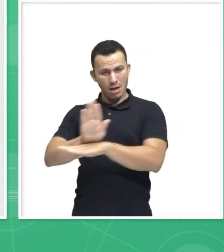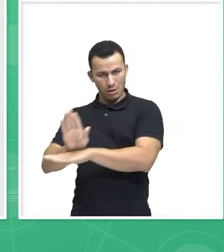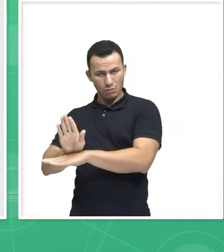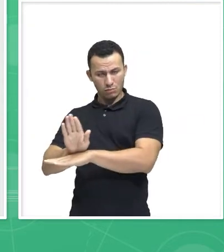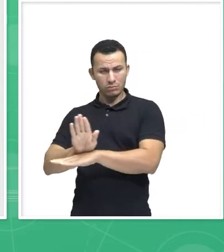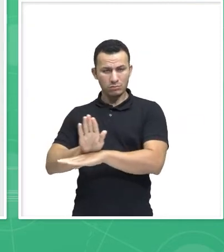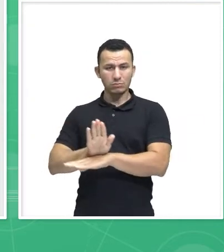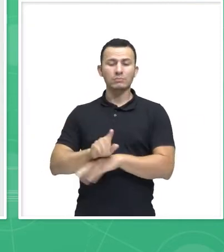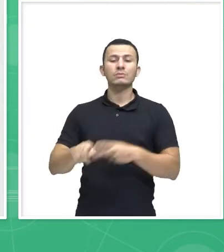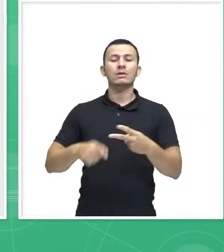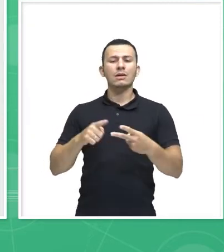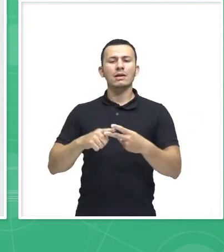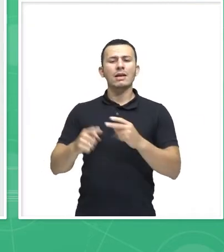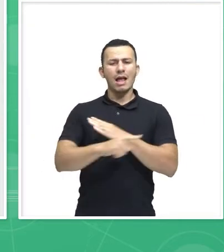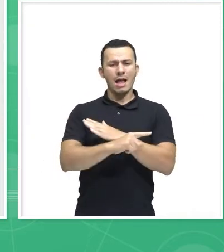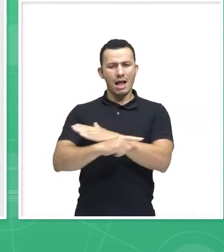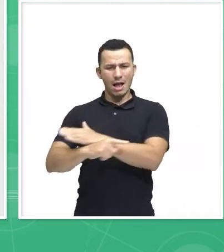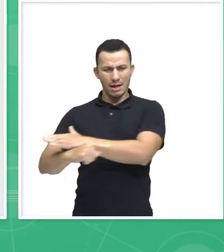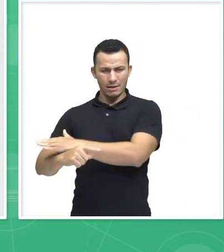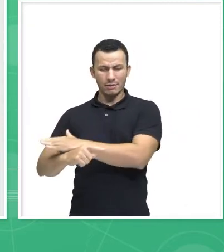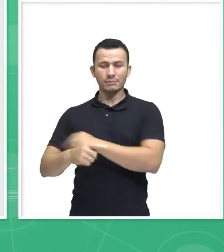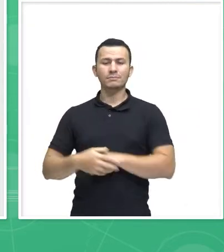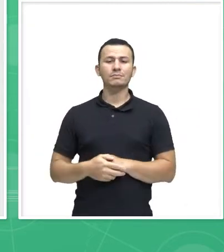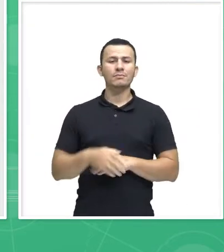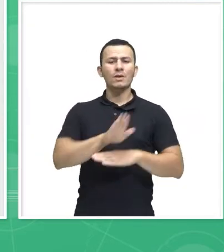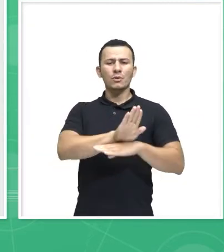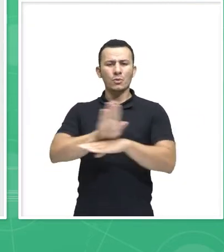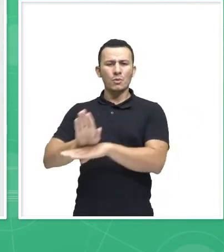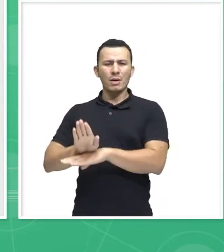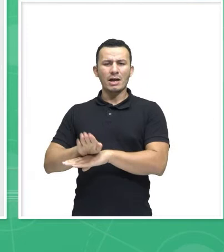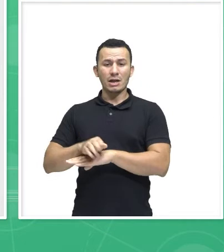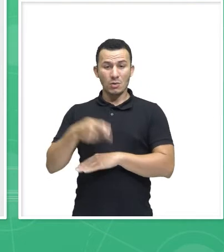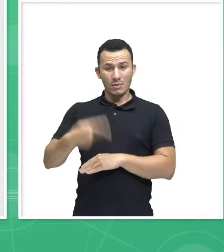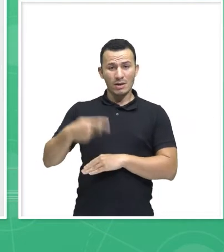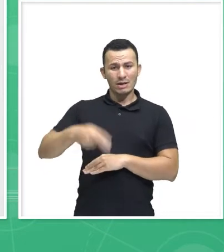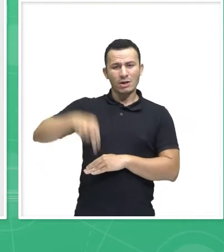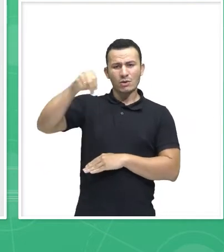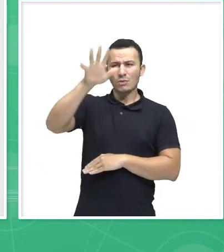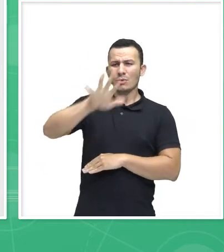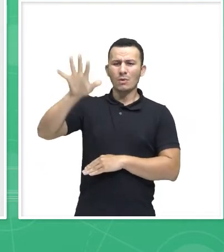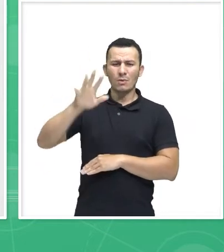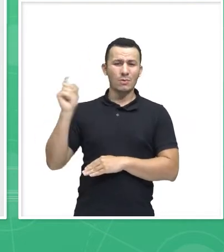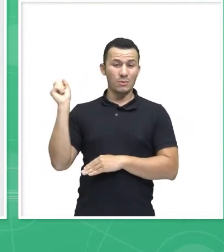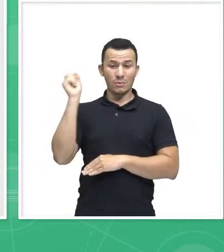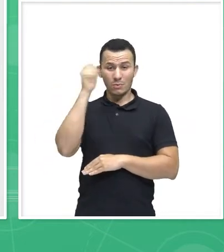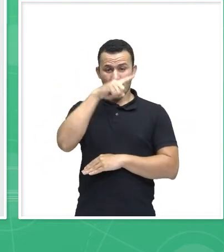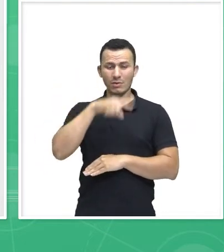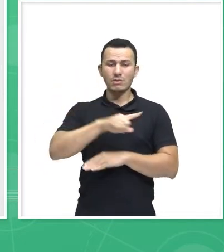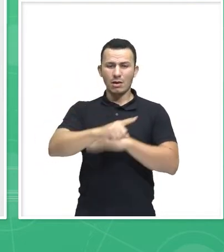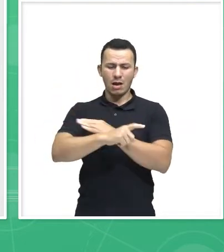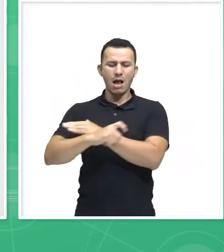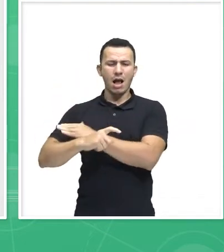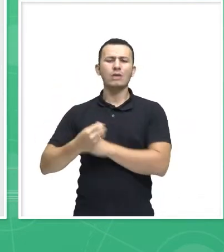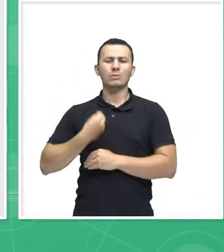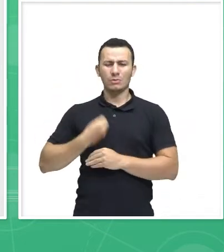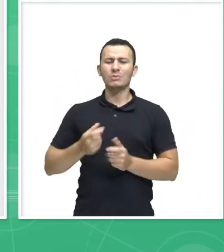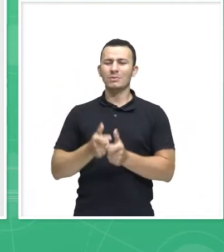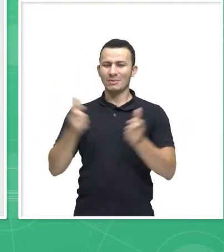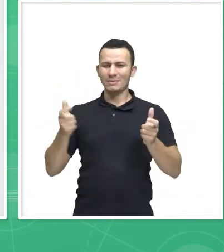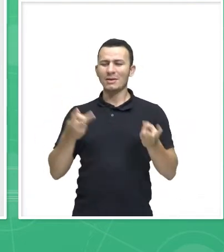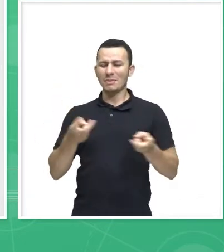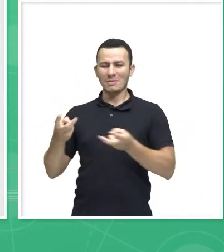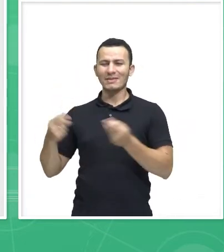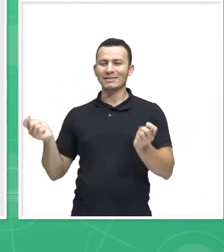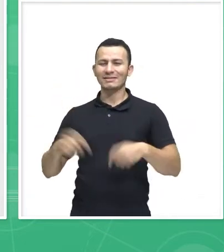e as Arraias tubarão vai ser muito difícil da gente se encontrar aqui na nossa região mas a raia a gente encontra e nós temos